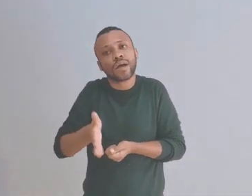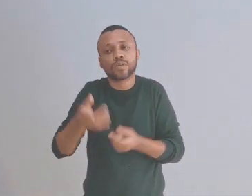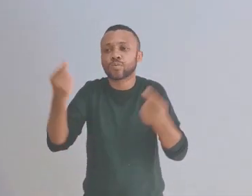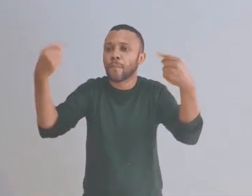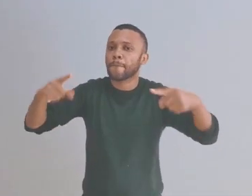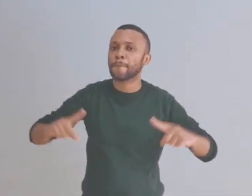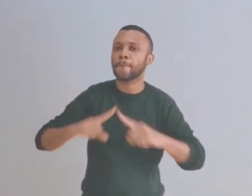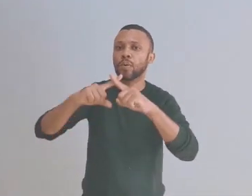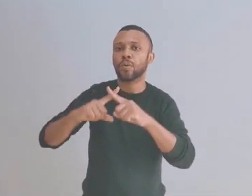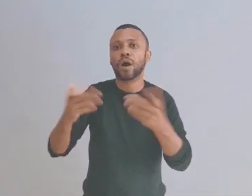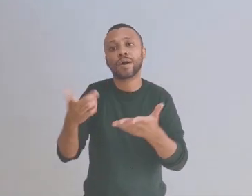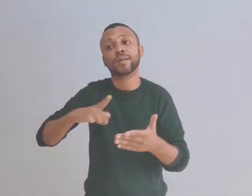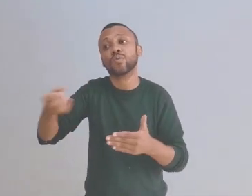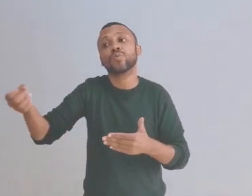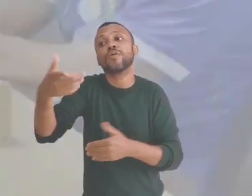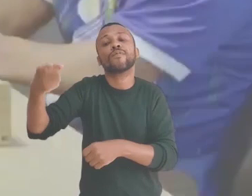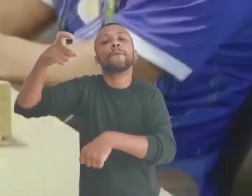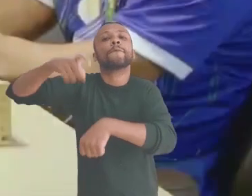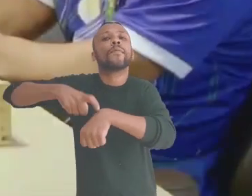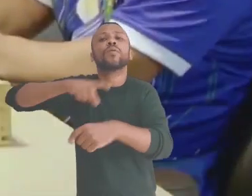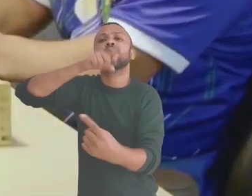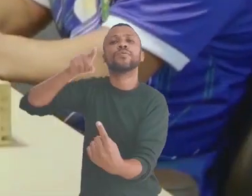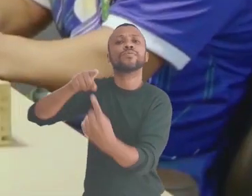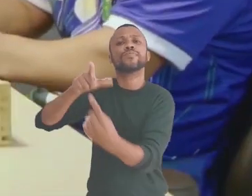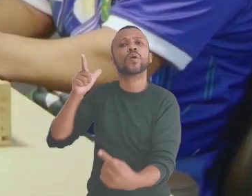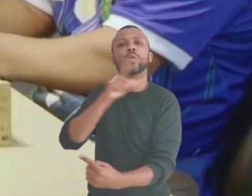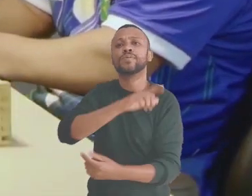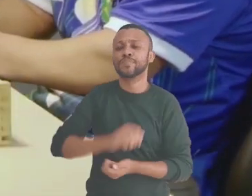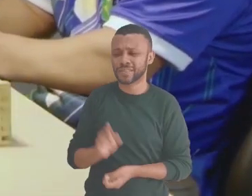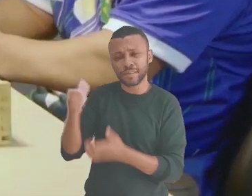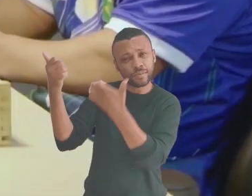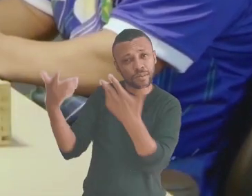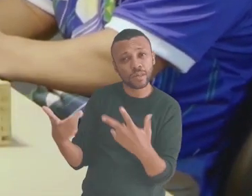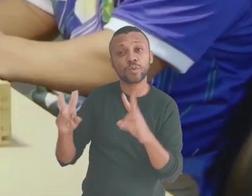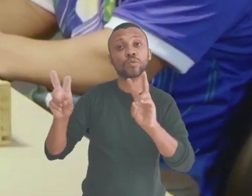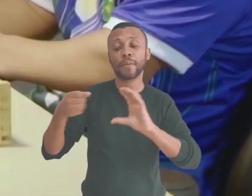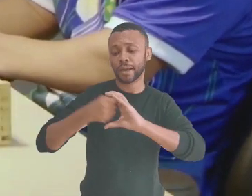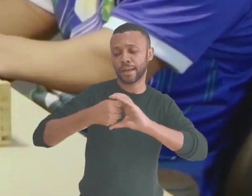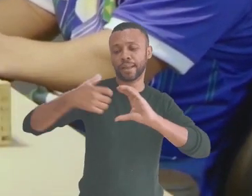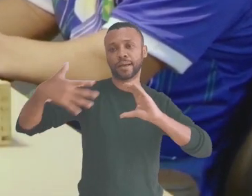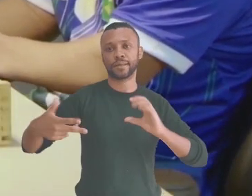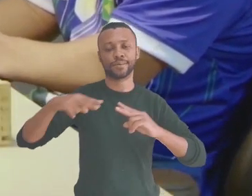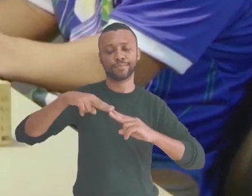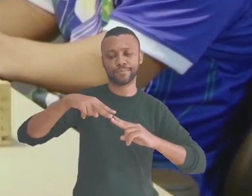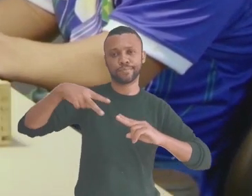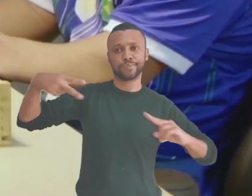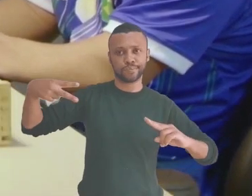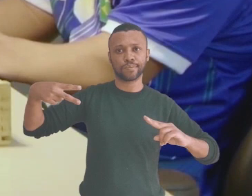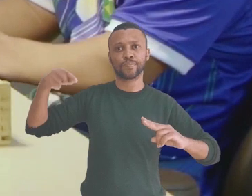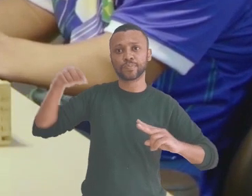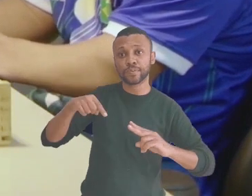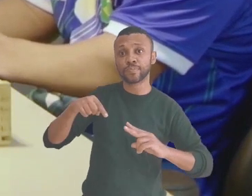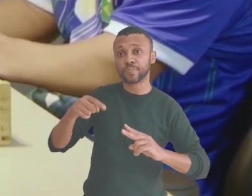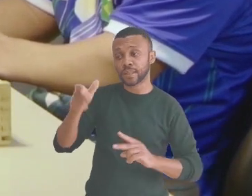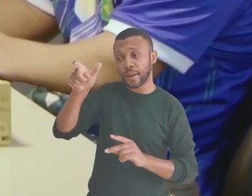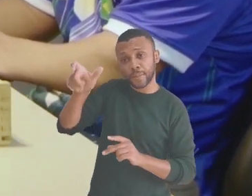nova meta que é o halterofilismo também. E o halterofilismo, ele estava falando daquela característica de que para a pessoa com